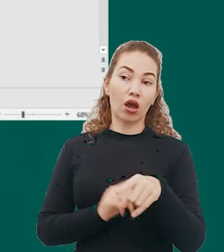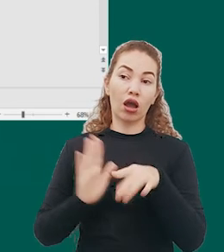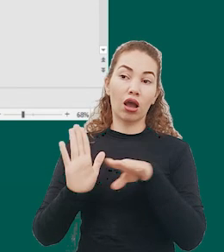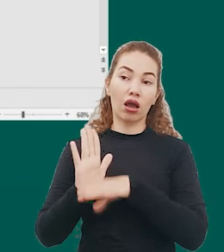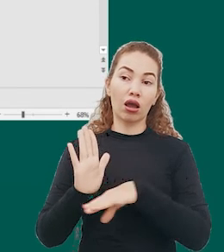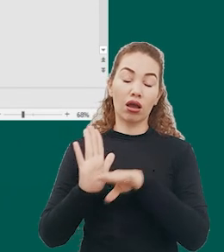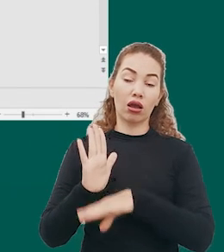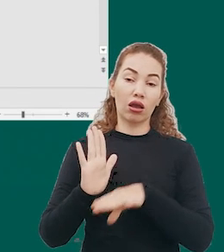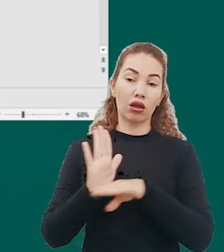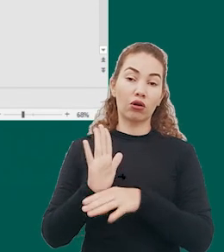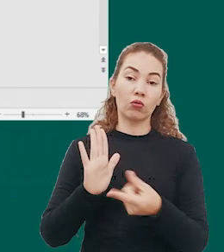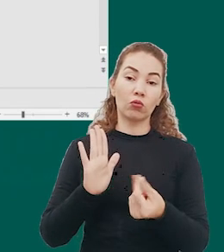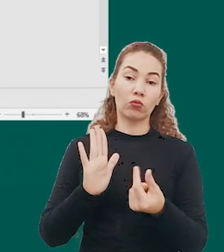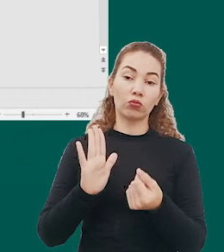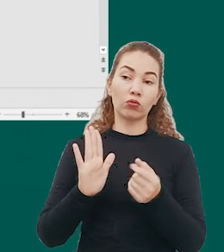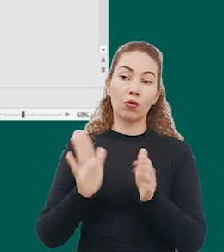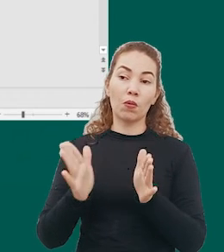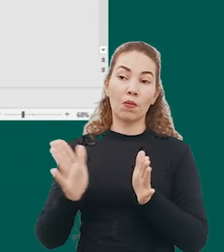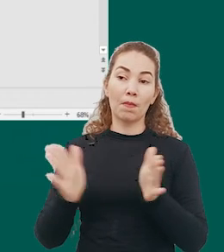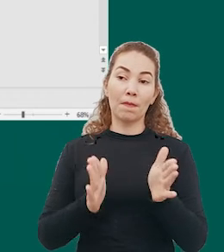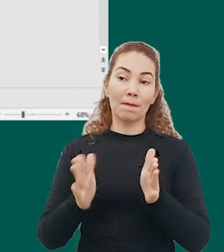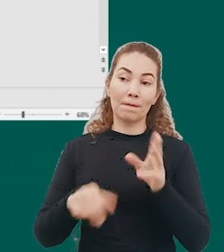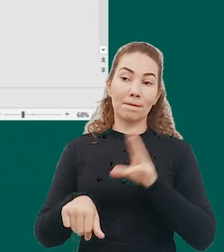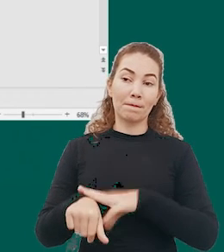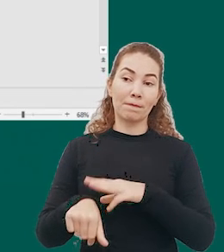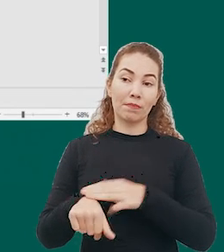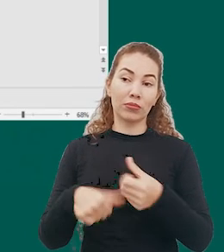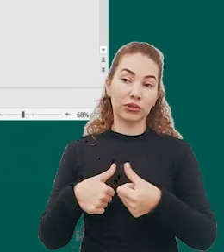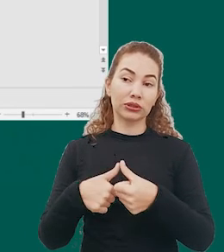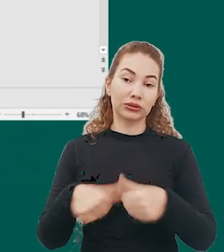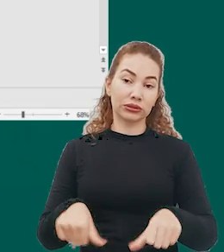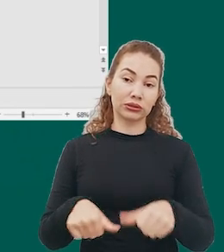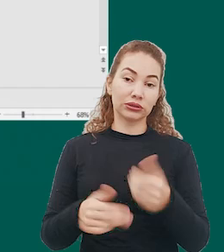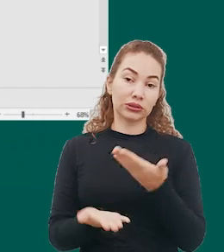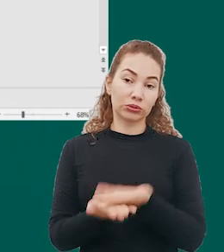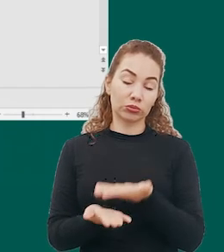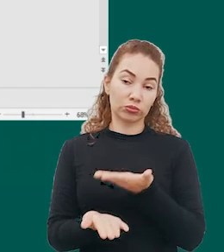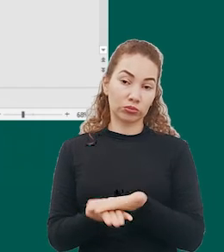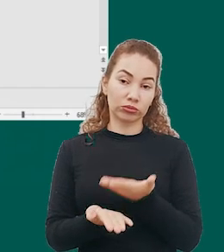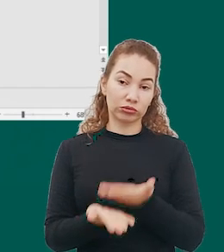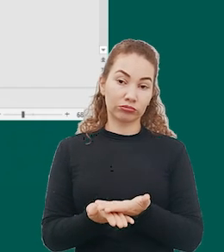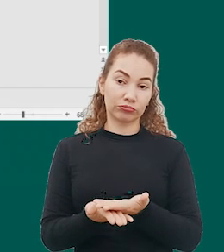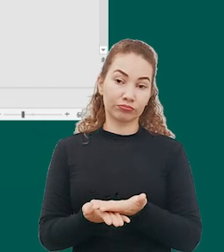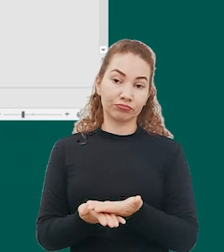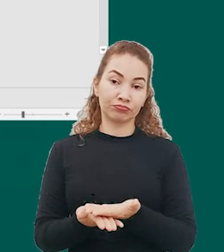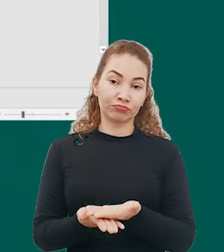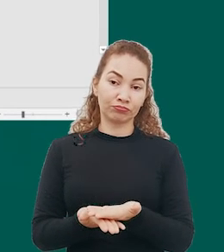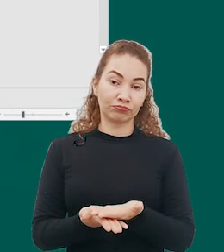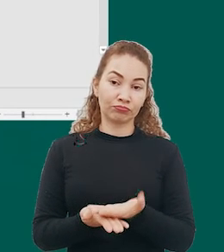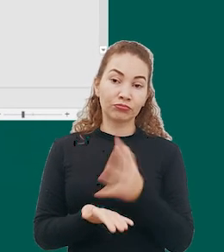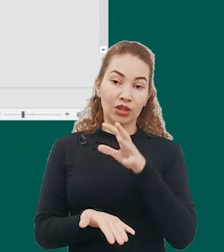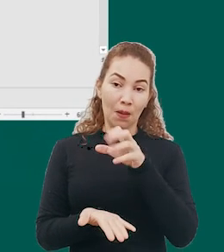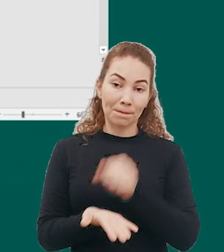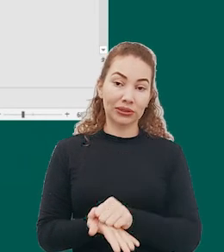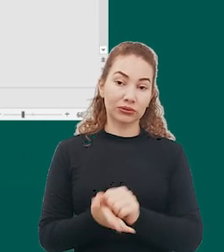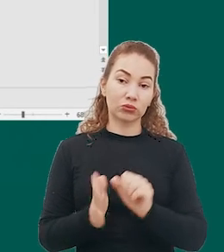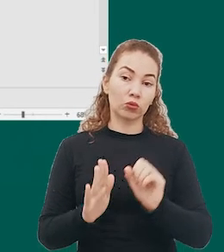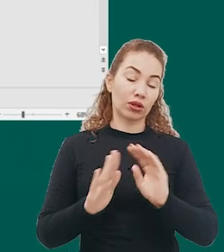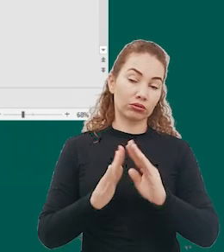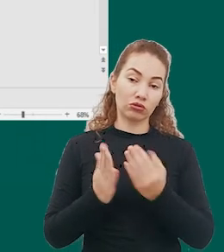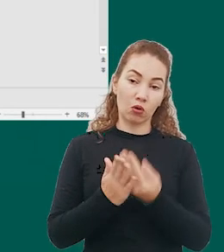dedutível aquele valor que nós pagamos durante o momento que nós estamos estudando, estamos matriculados,